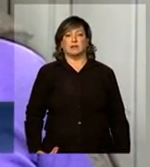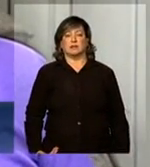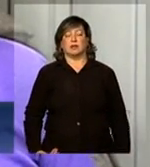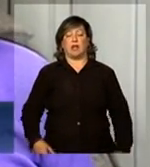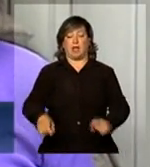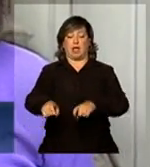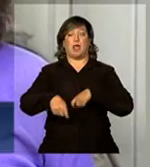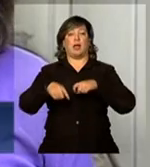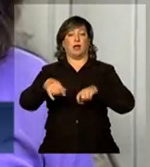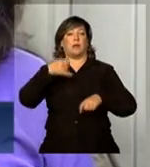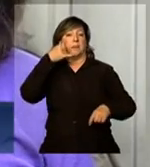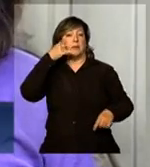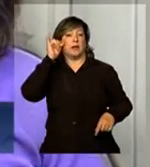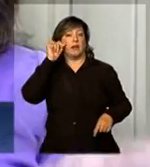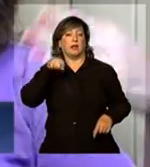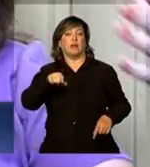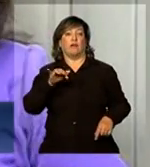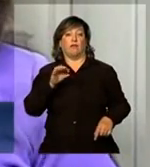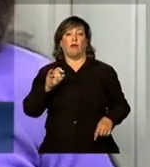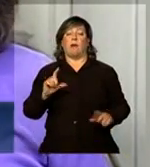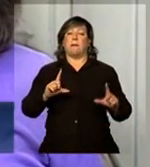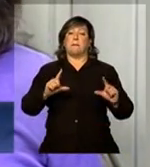agropecuária, que foi menos